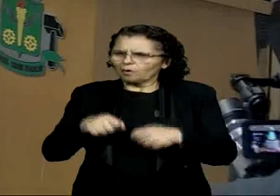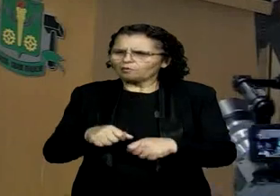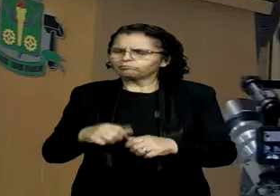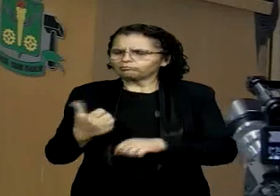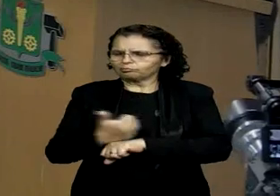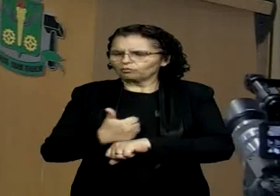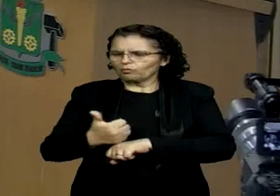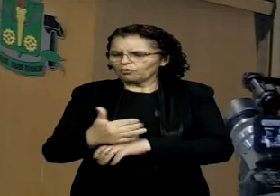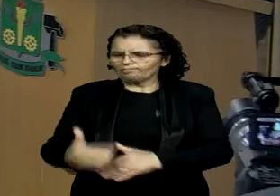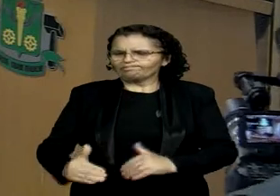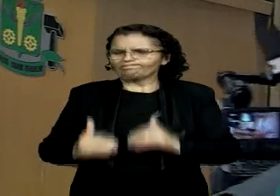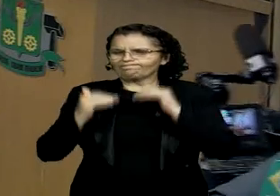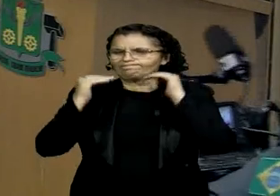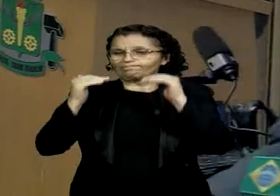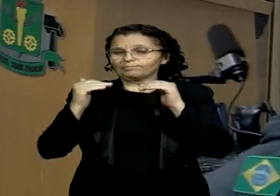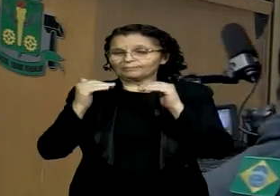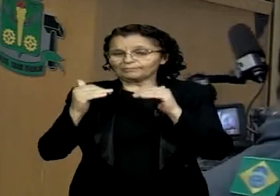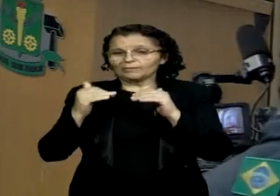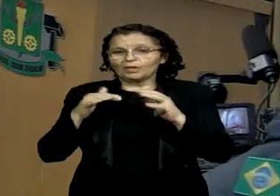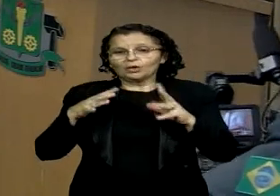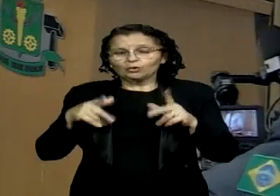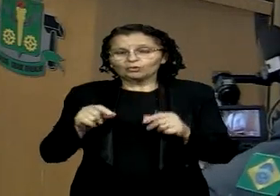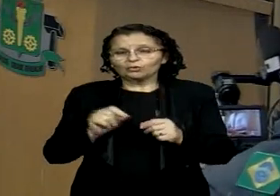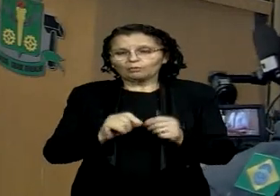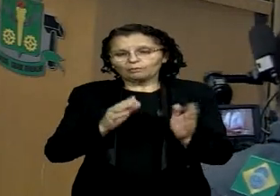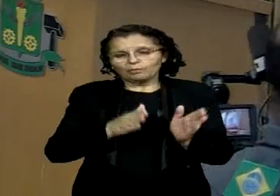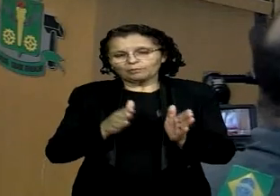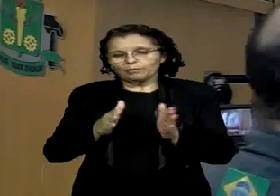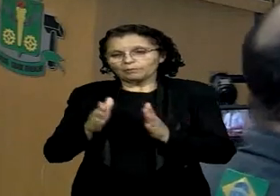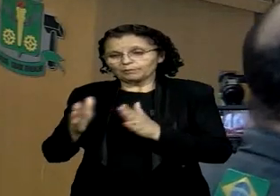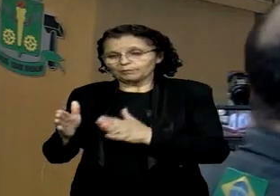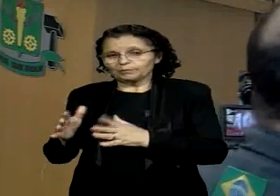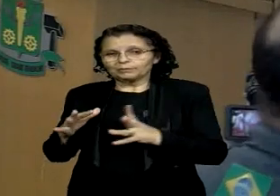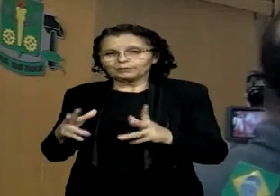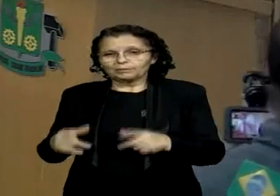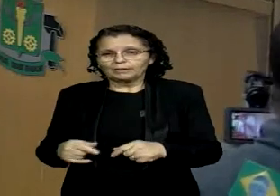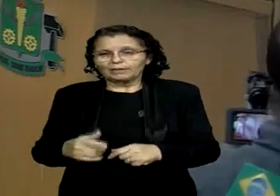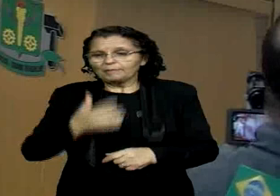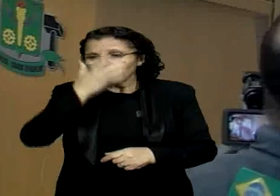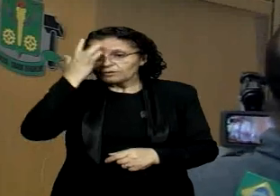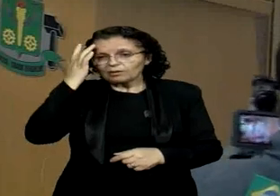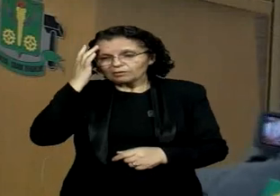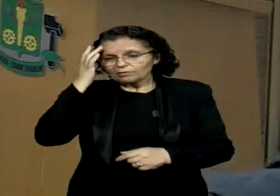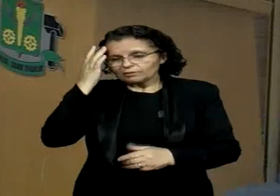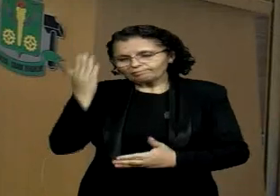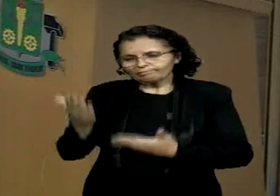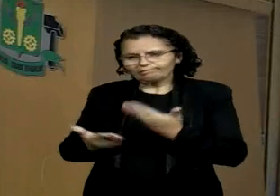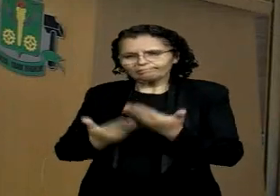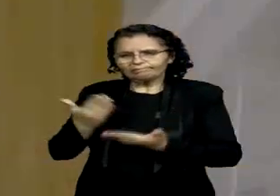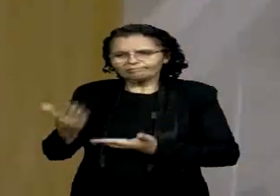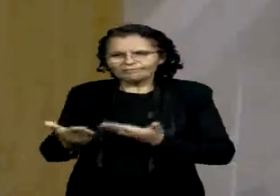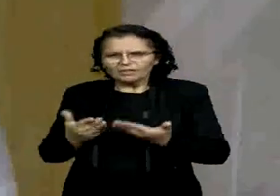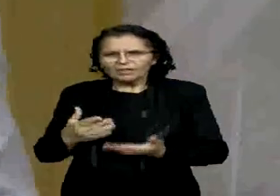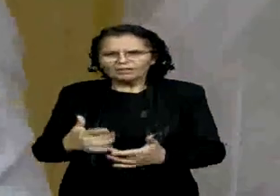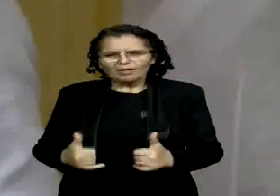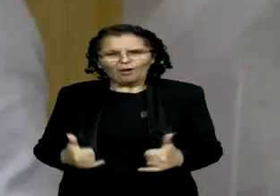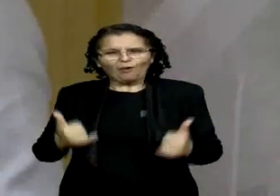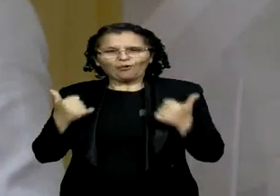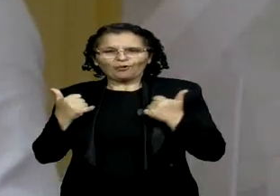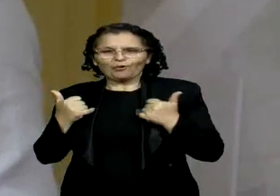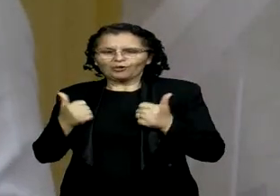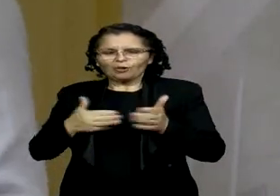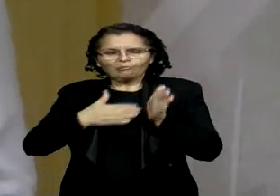né? Como Vossa Excelência disse aí, em tudo o que fez, em tudo o que faz. É um desses servidores que a gente tem orgulho